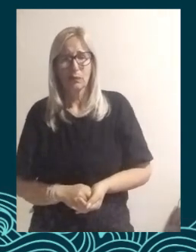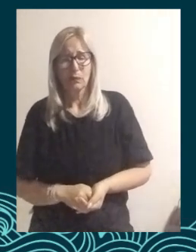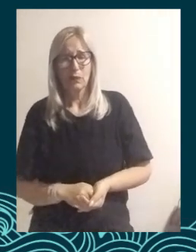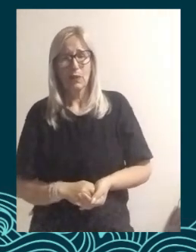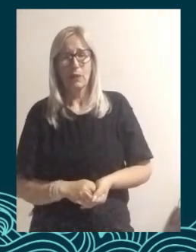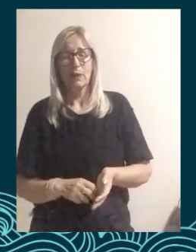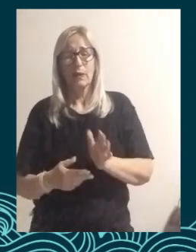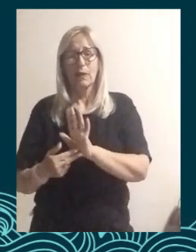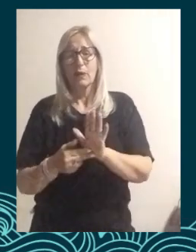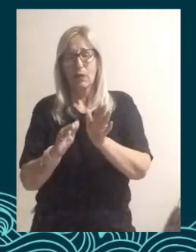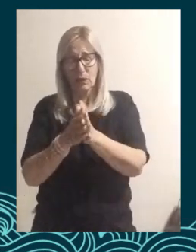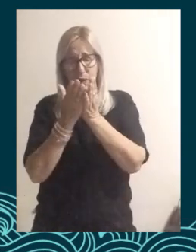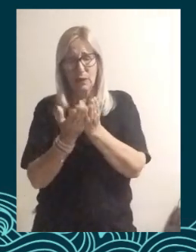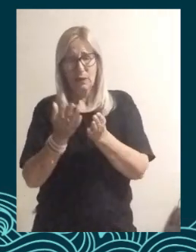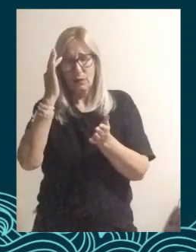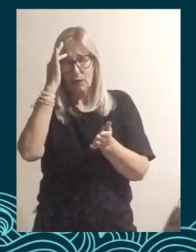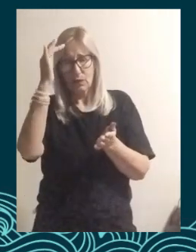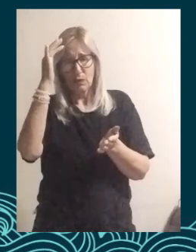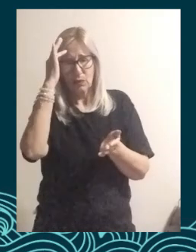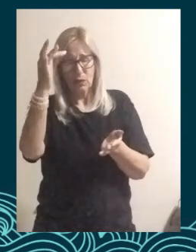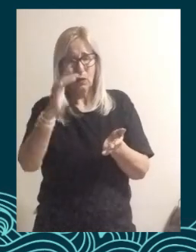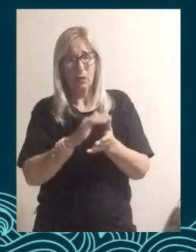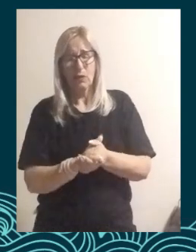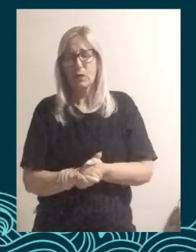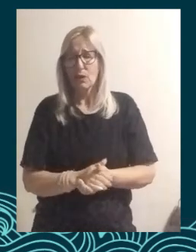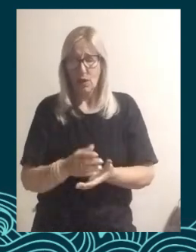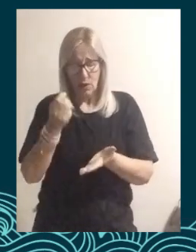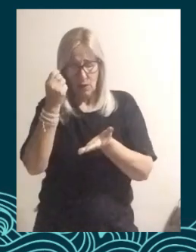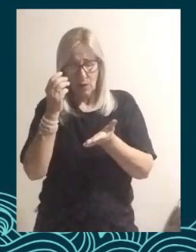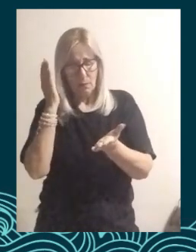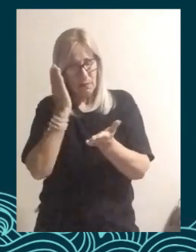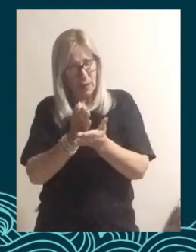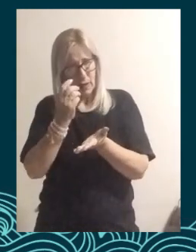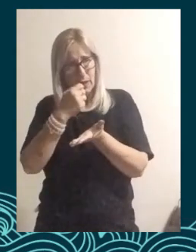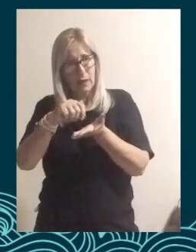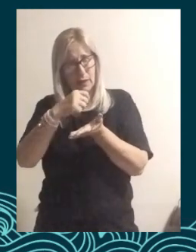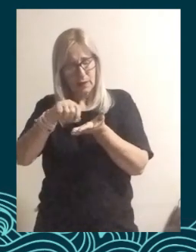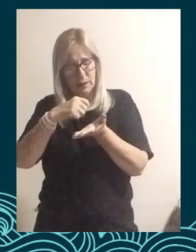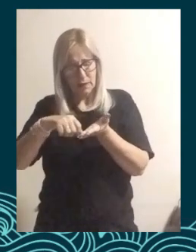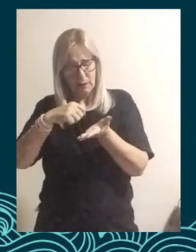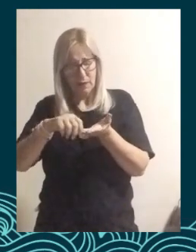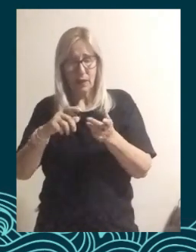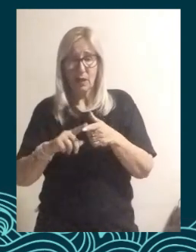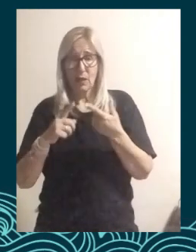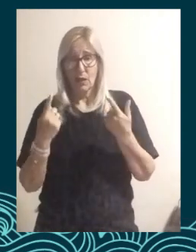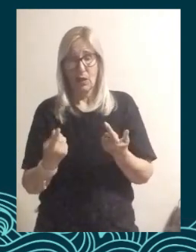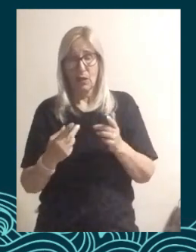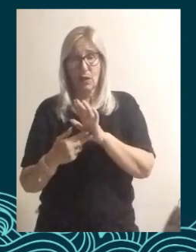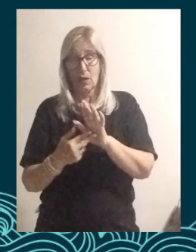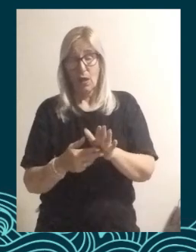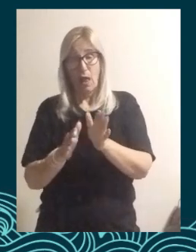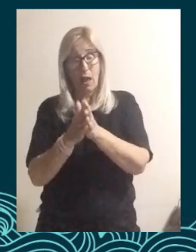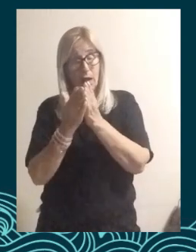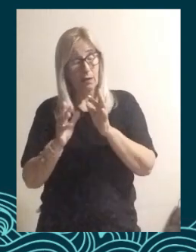sonho, porque também é difícil, né, nesse dia a dia a gente ter esse tempo de parar e escrever,